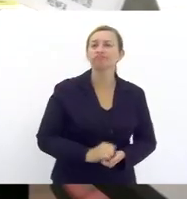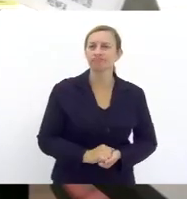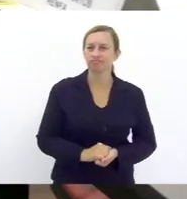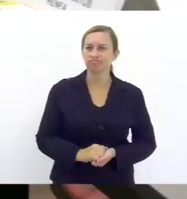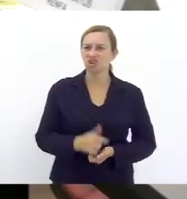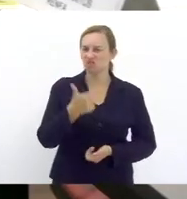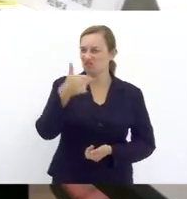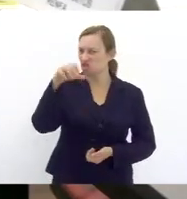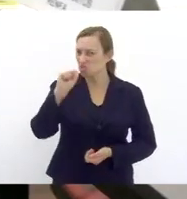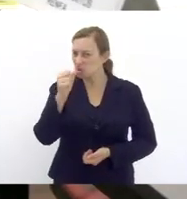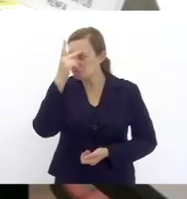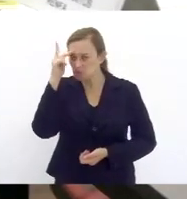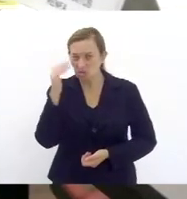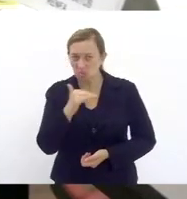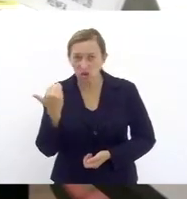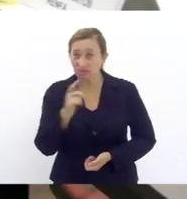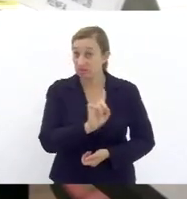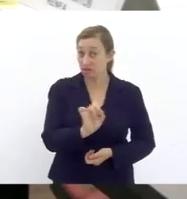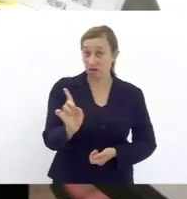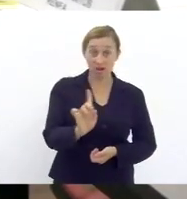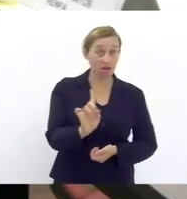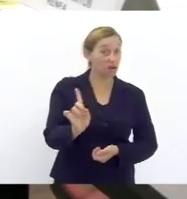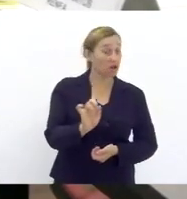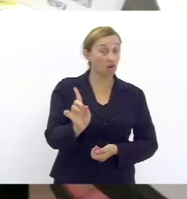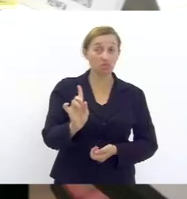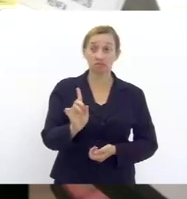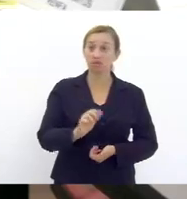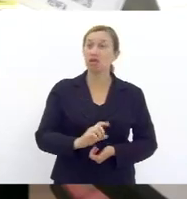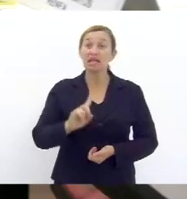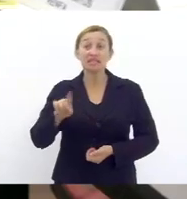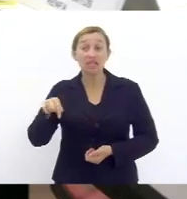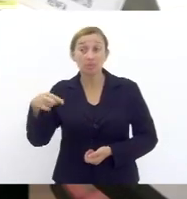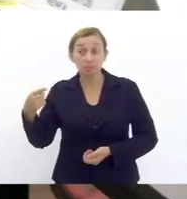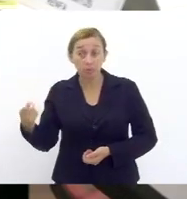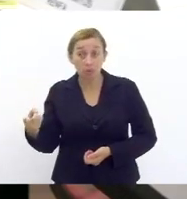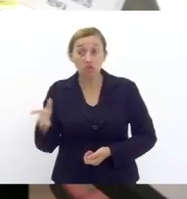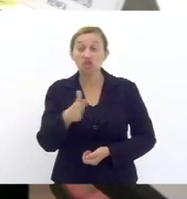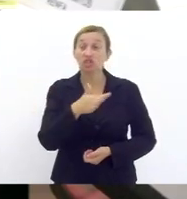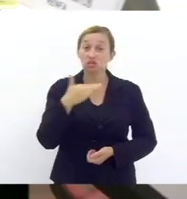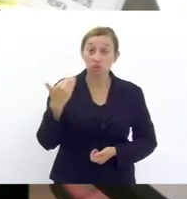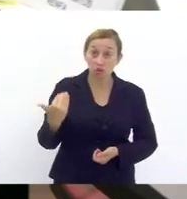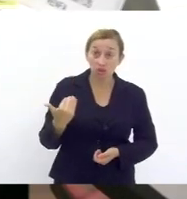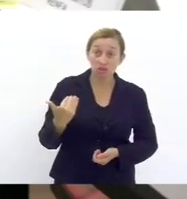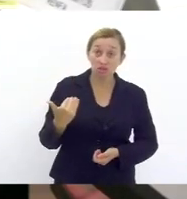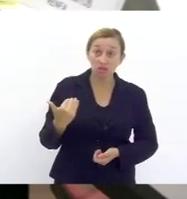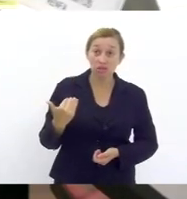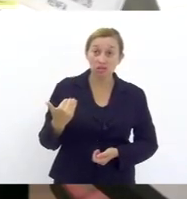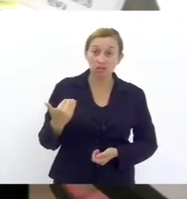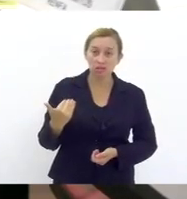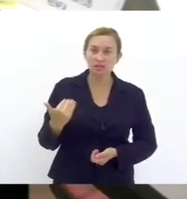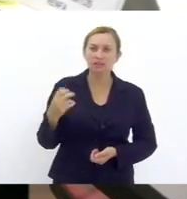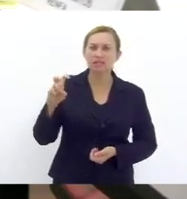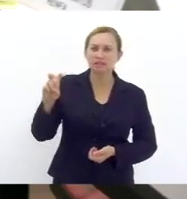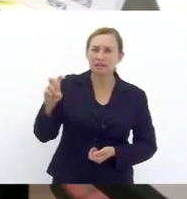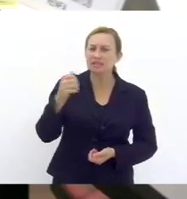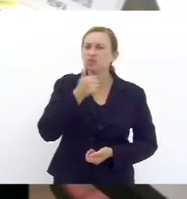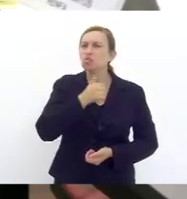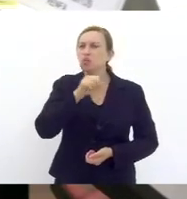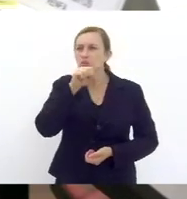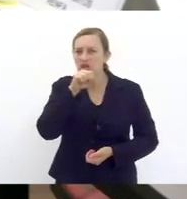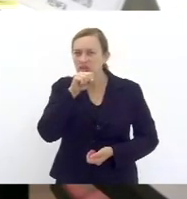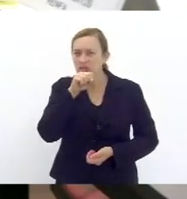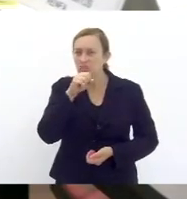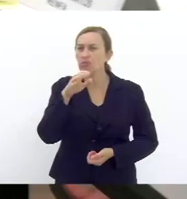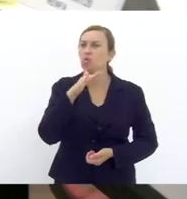28 mortes né Depois dessas mortes umas cinco mães